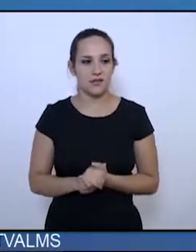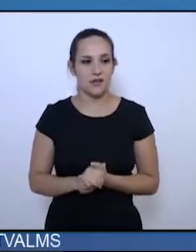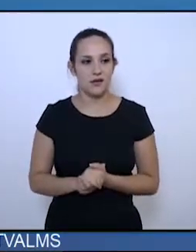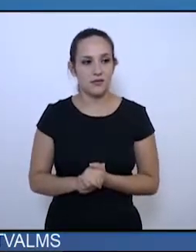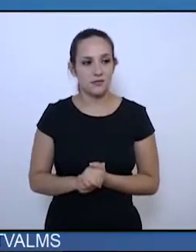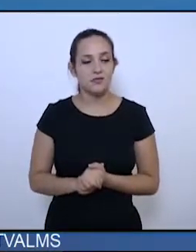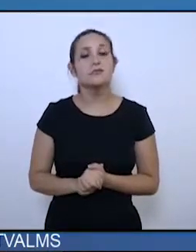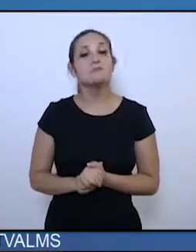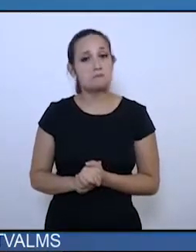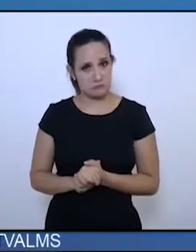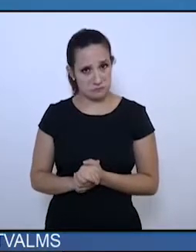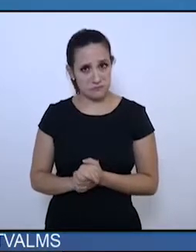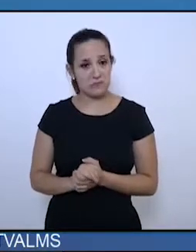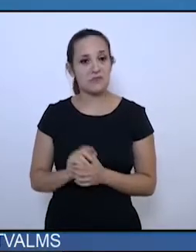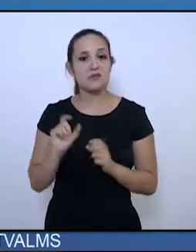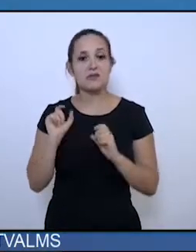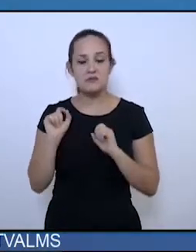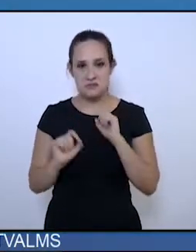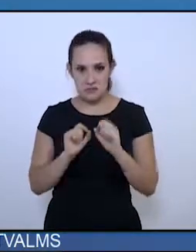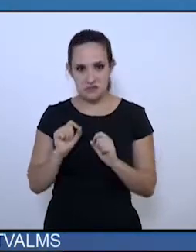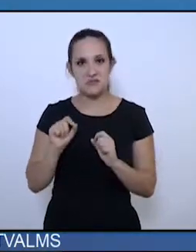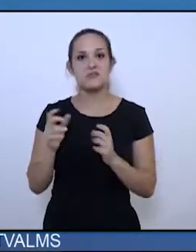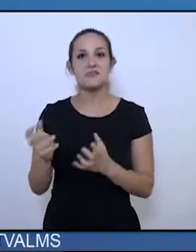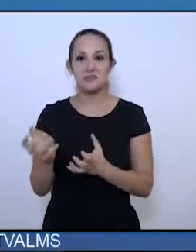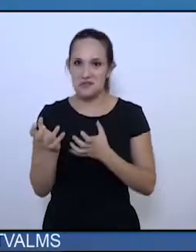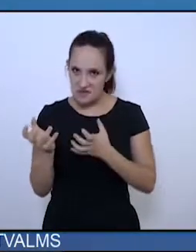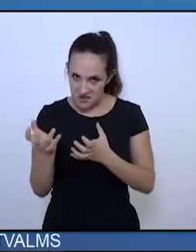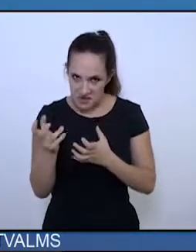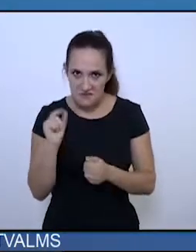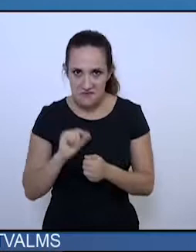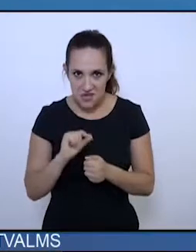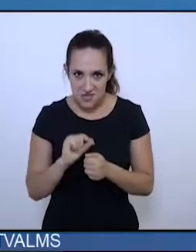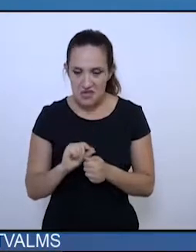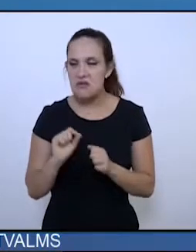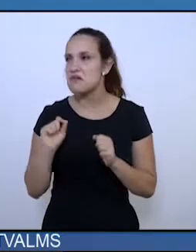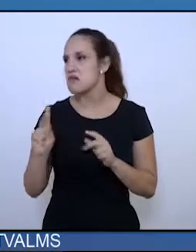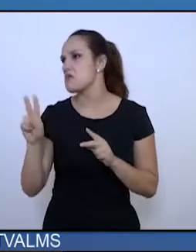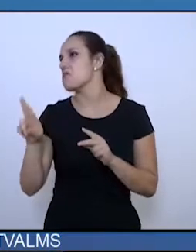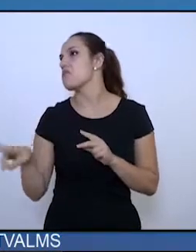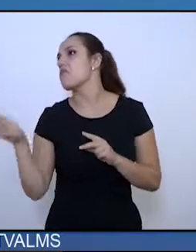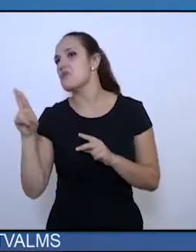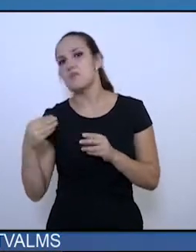Então quer fazer festa com chapéu alheio.